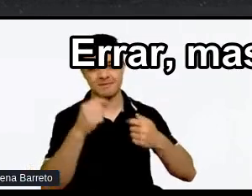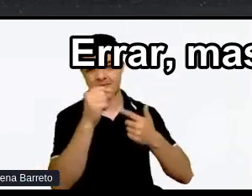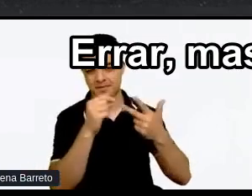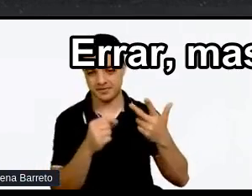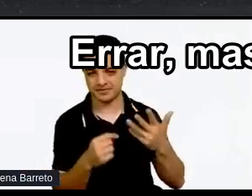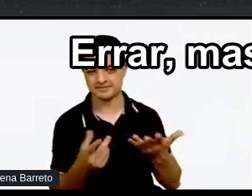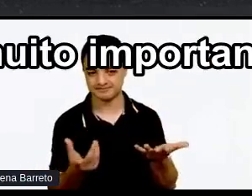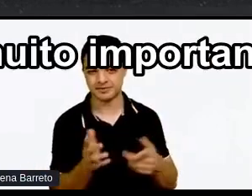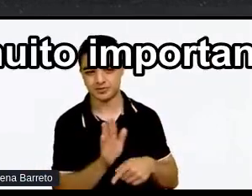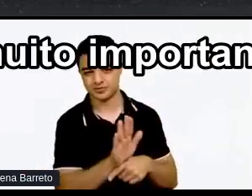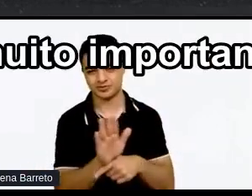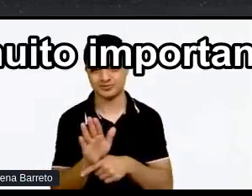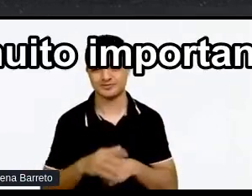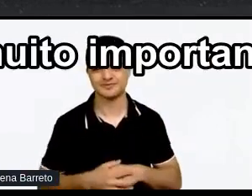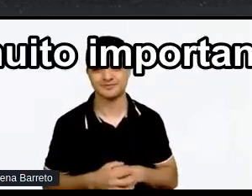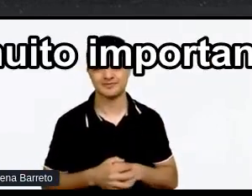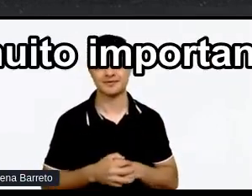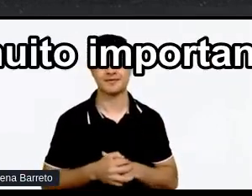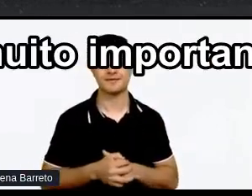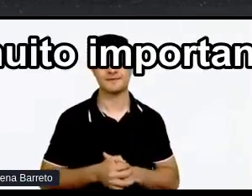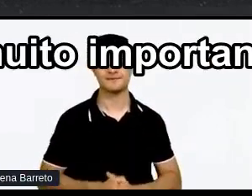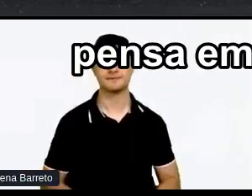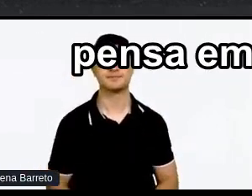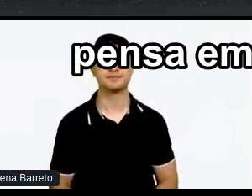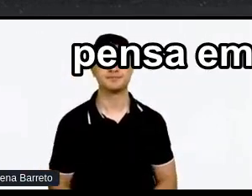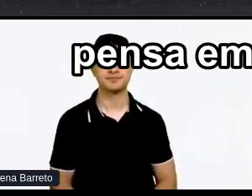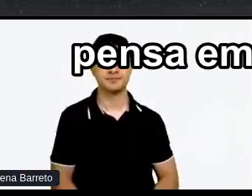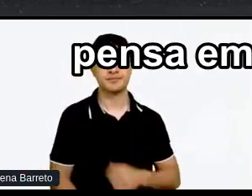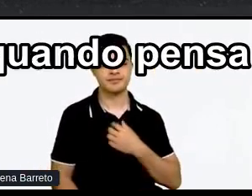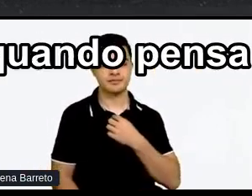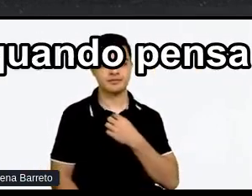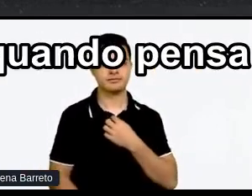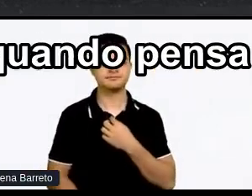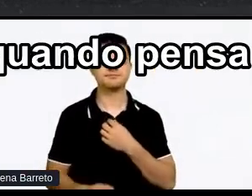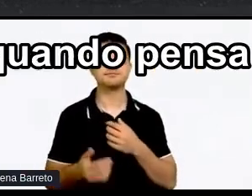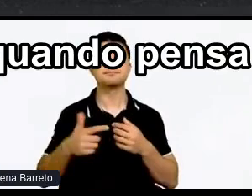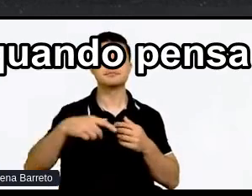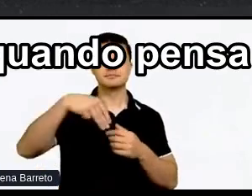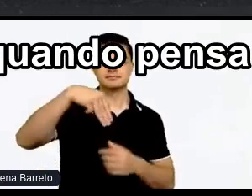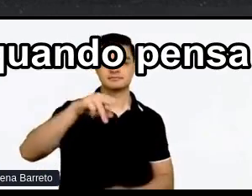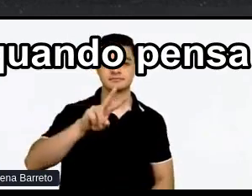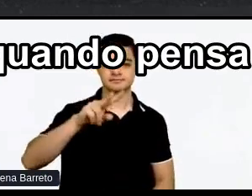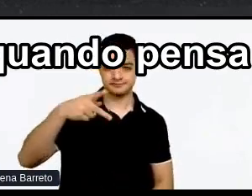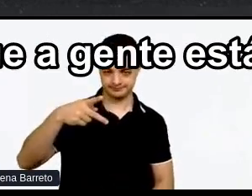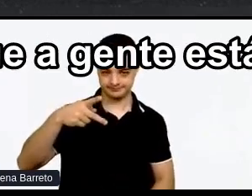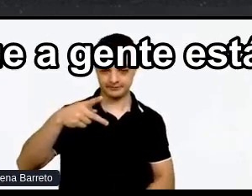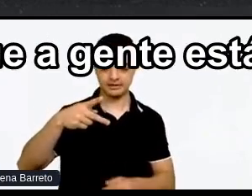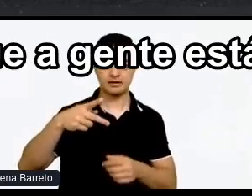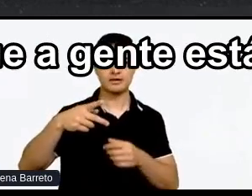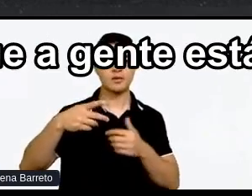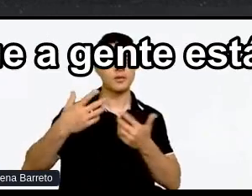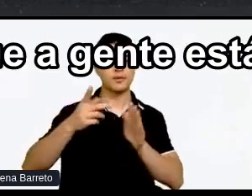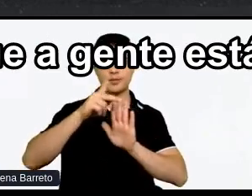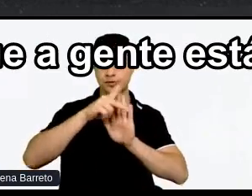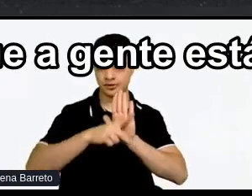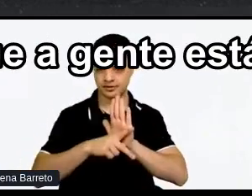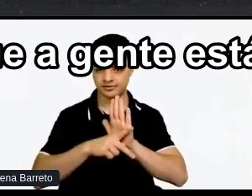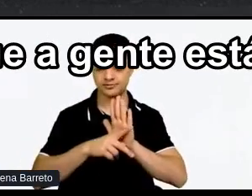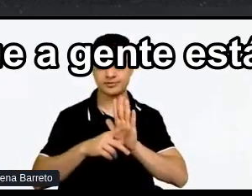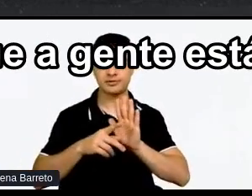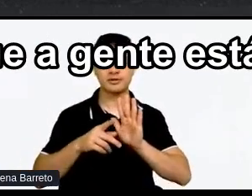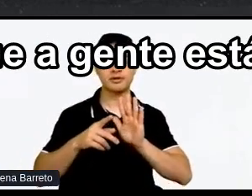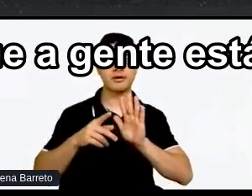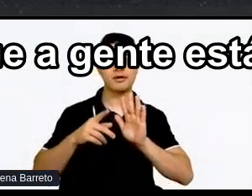Errar, mas aprender. Né? É muito importante quando a gente pensa numa MVP, quando pensa em um projeto, como é que a gente está aprendendo